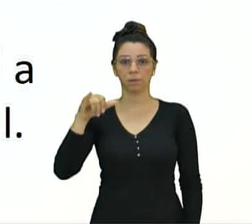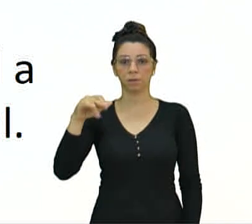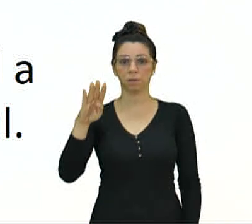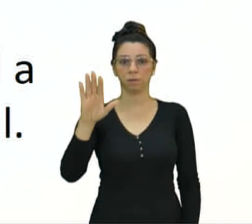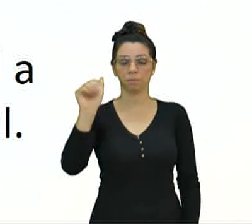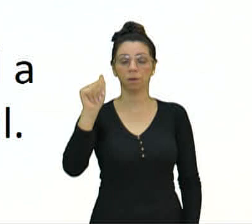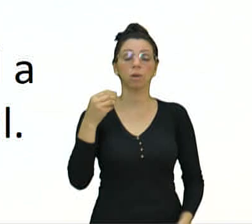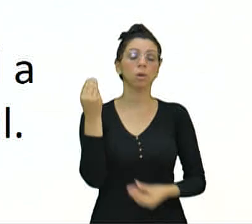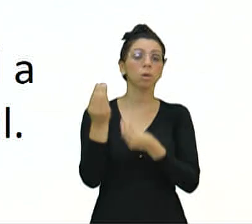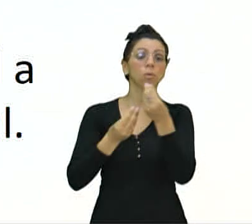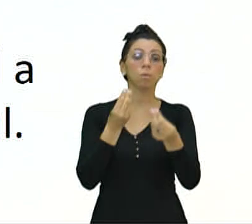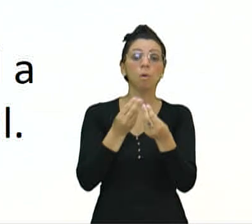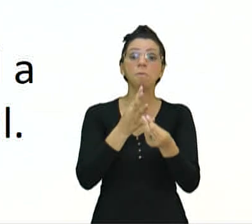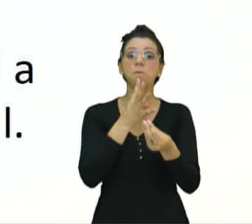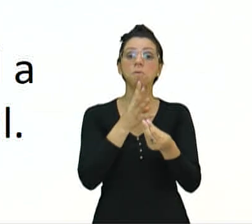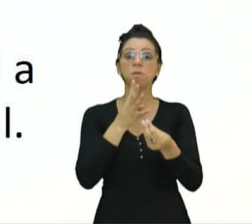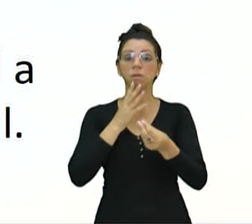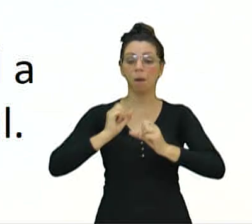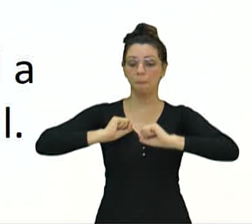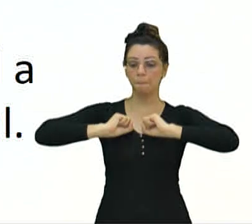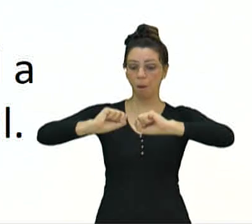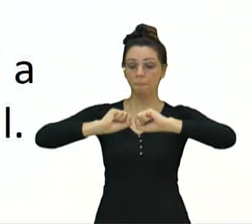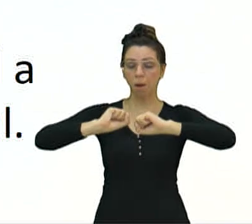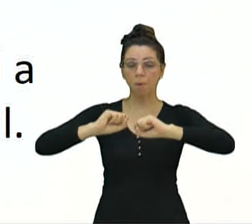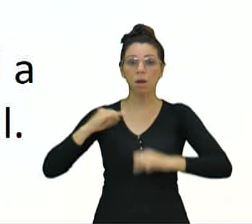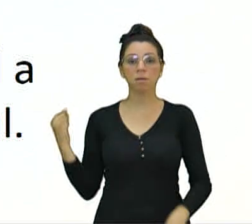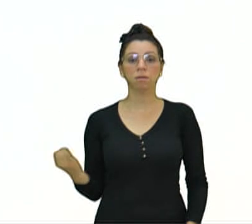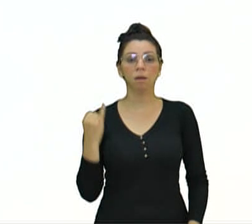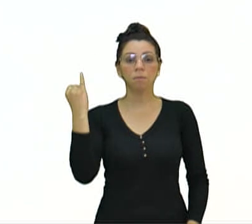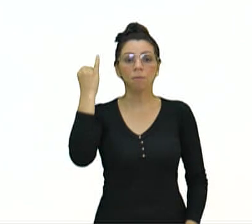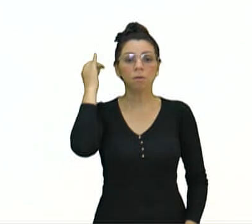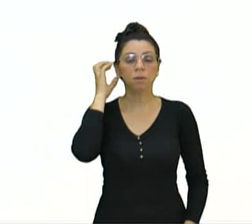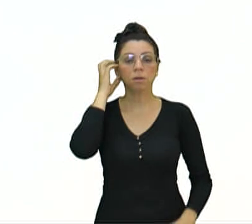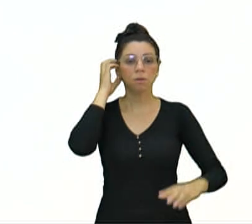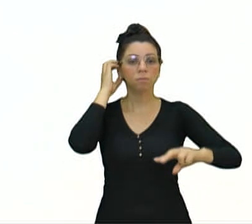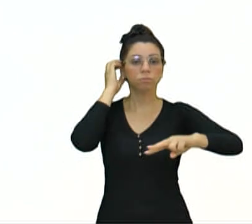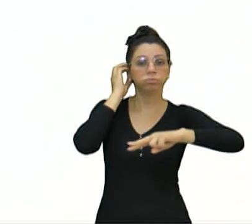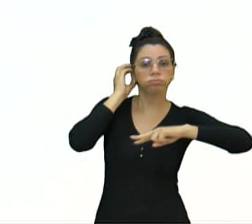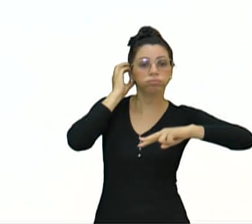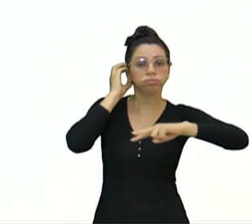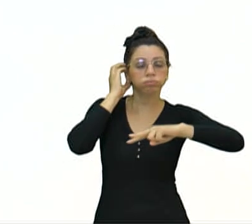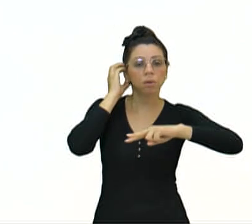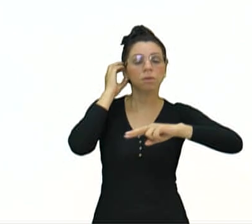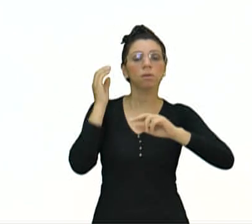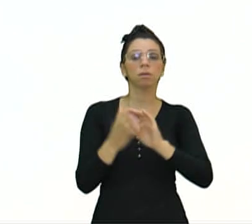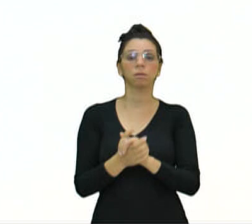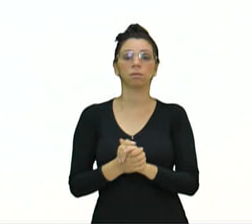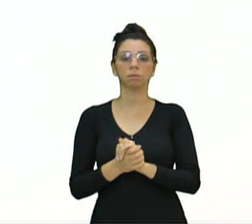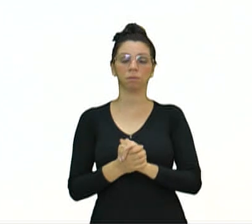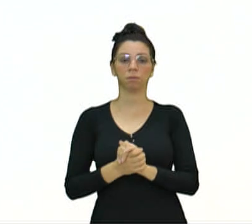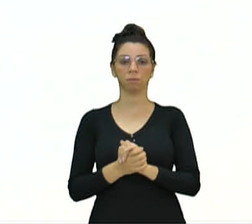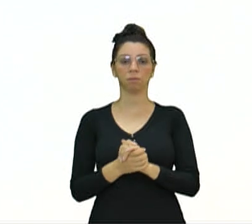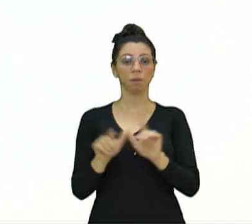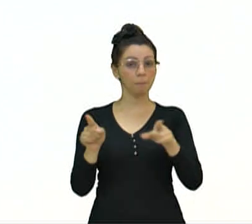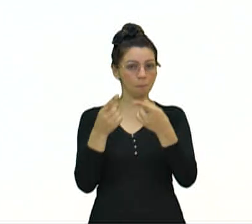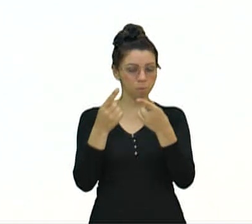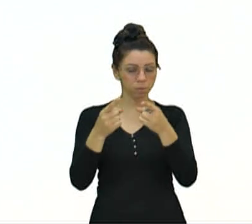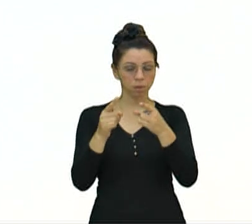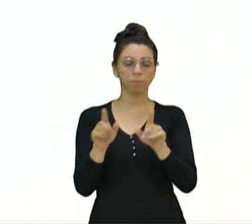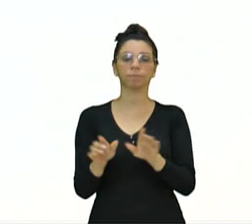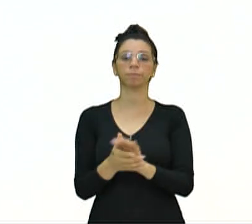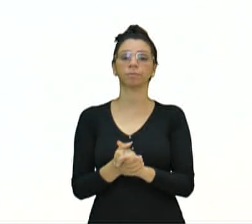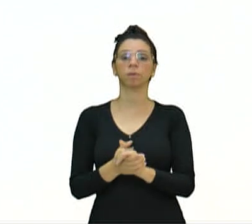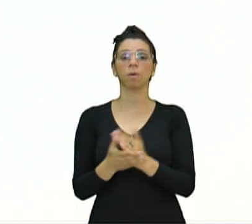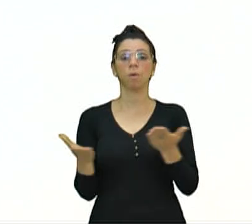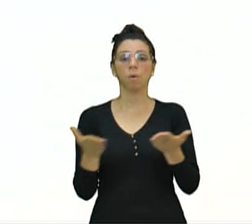hoje e qual a importância do DJ nessa prática musical. Hoje nós estudaremos sobre tambores e